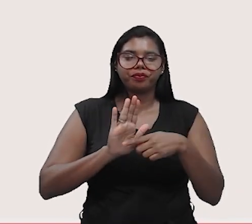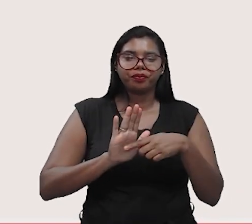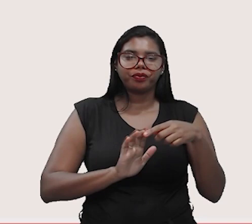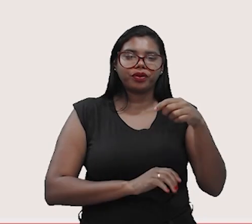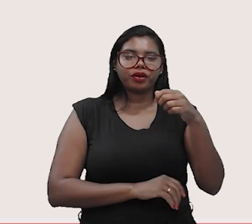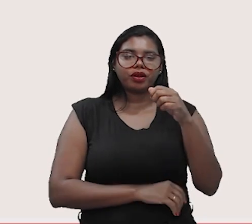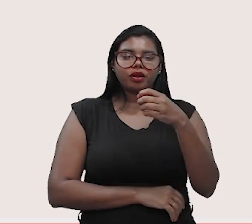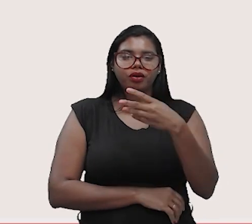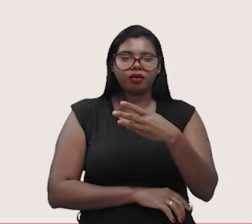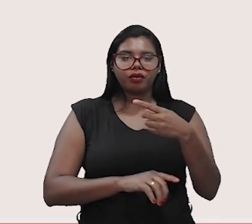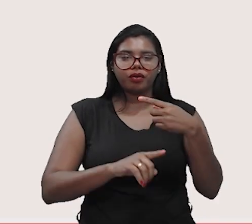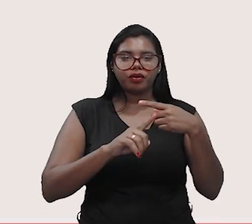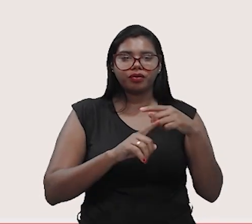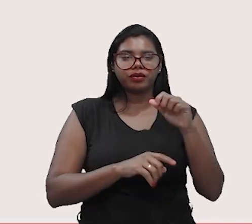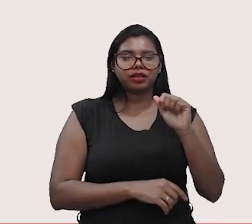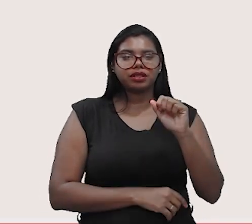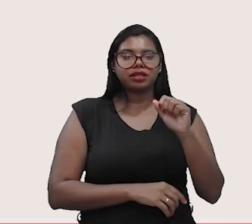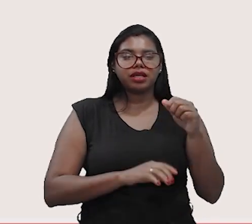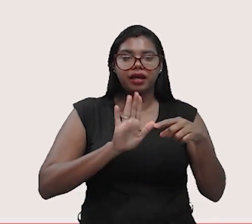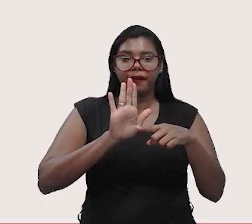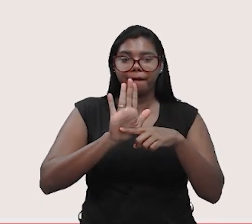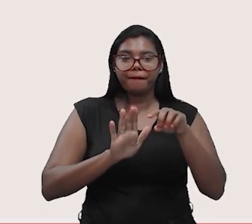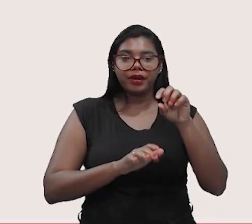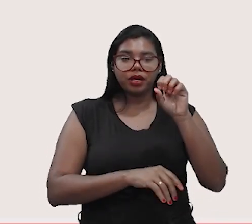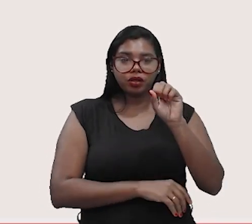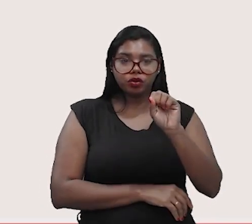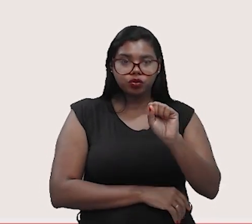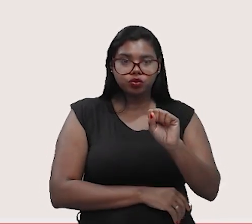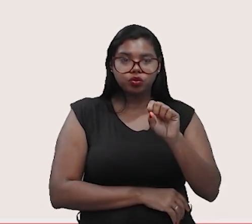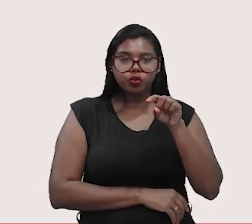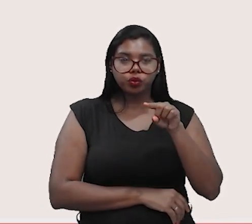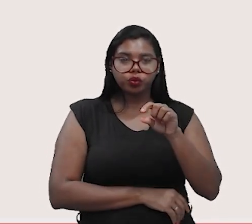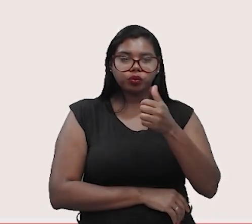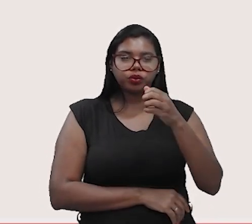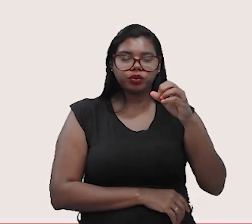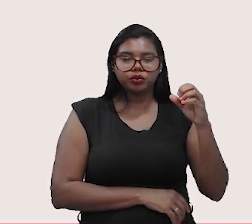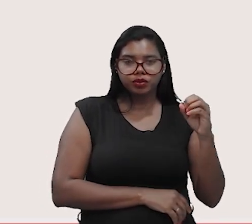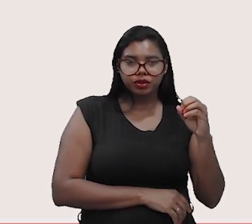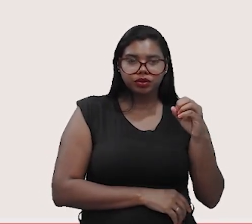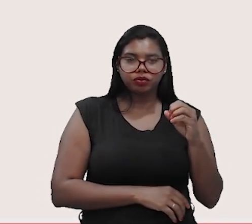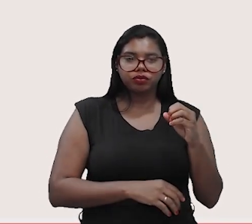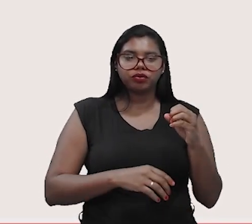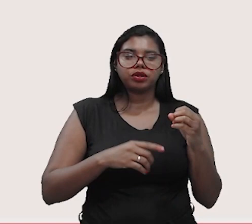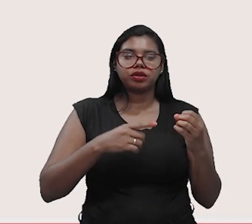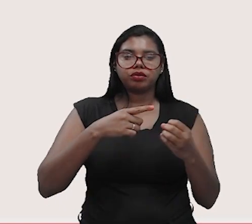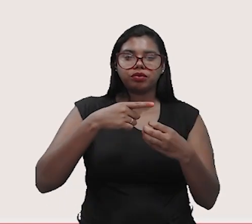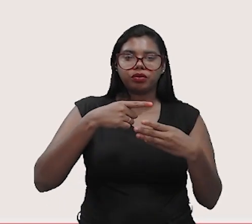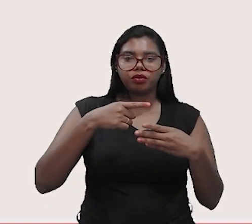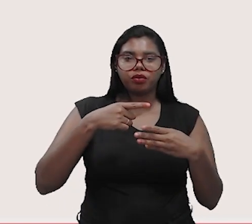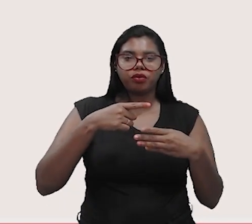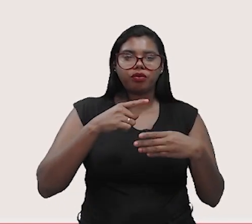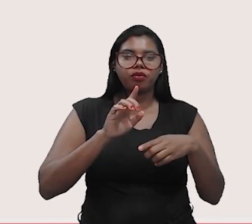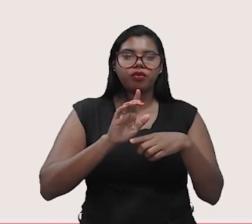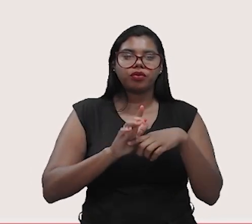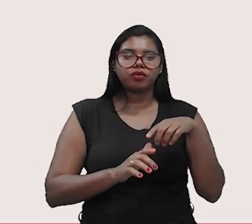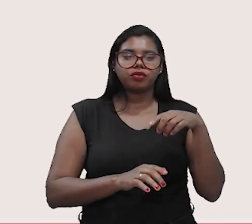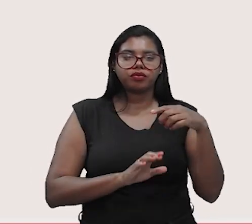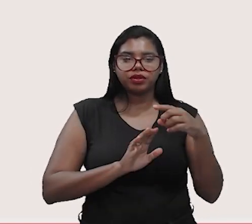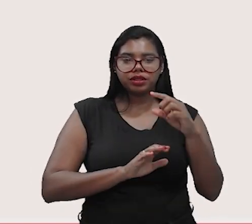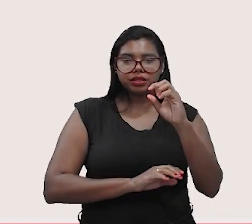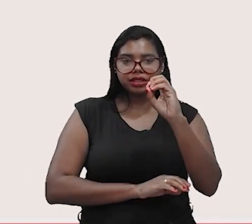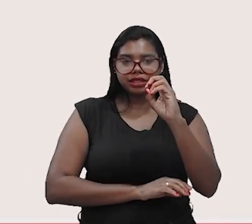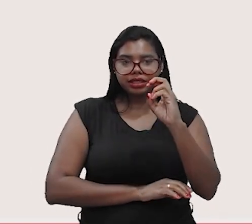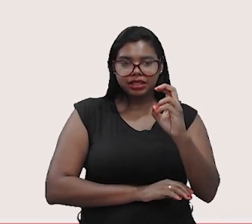Menos 8.100 dividido por 4 vezes menos 5. Olha só.